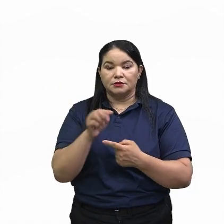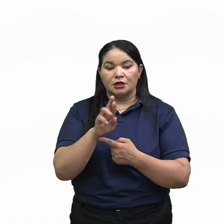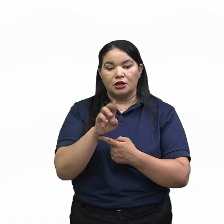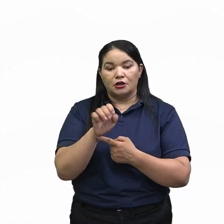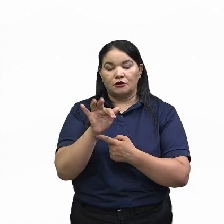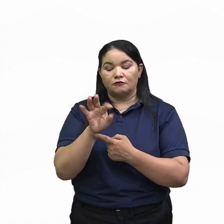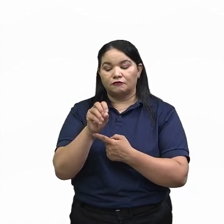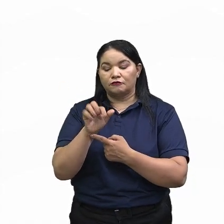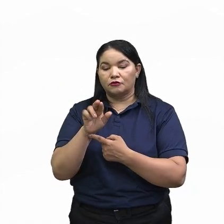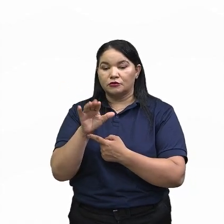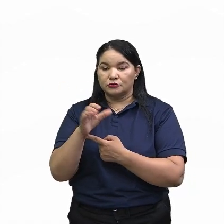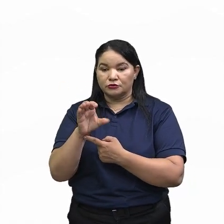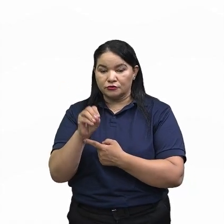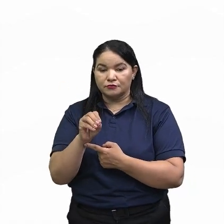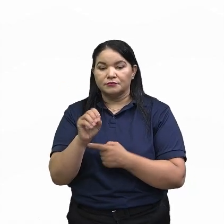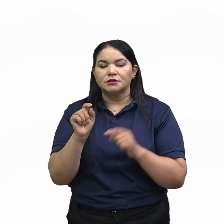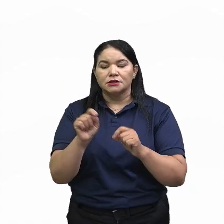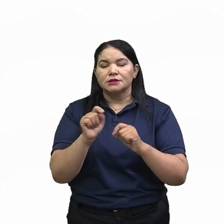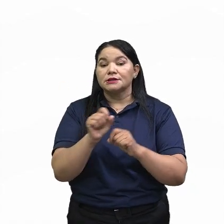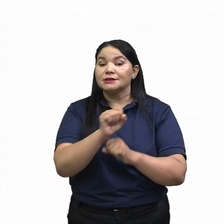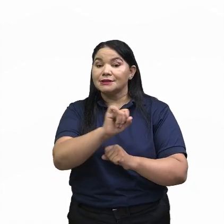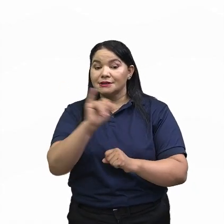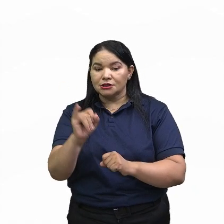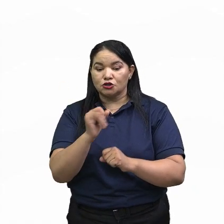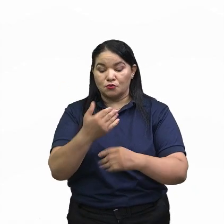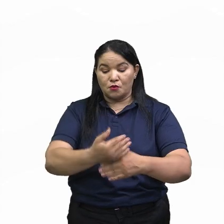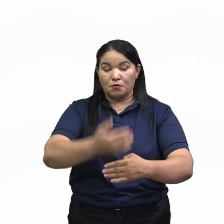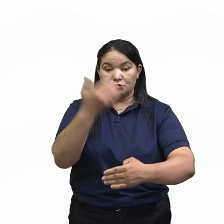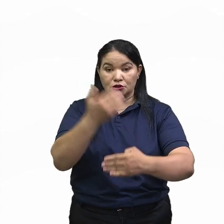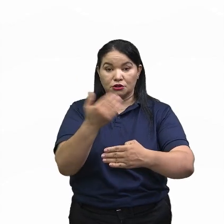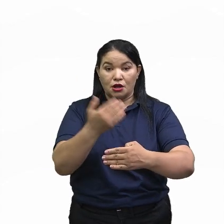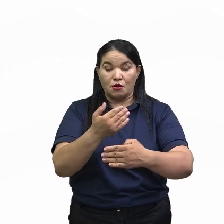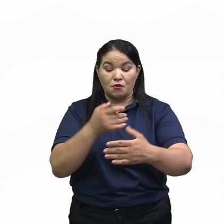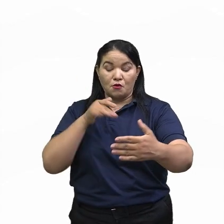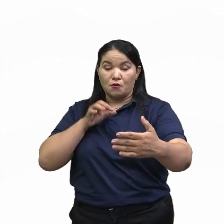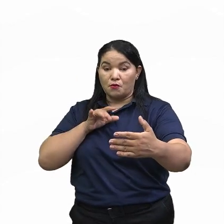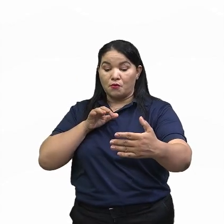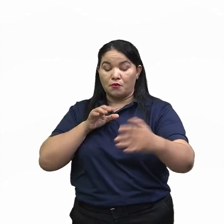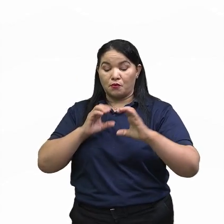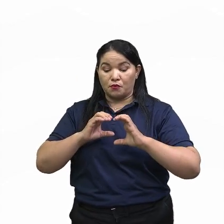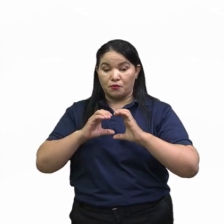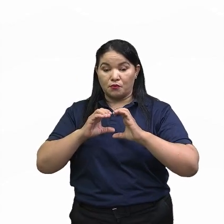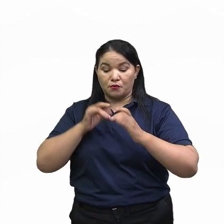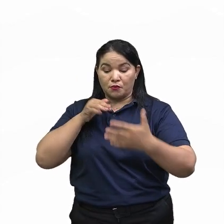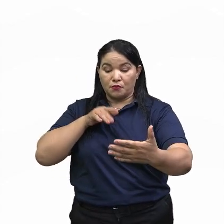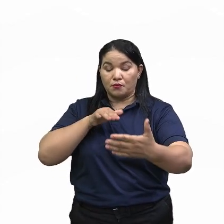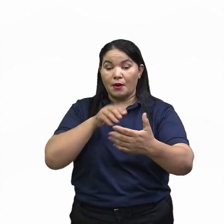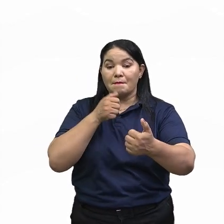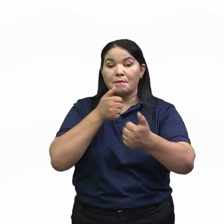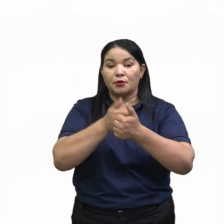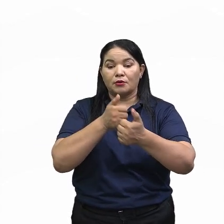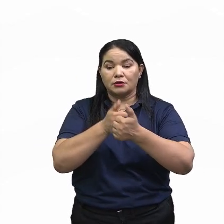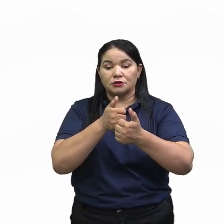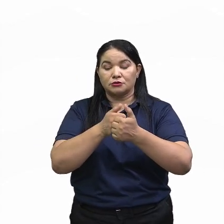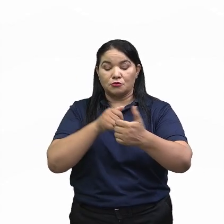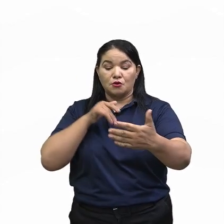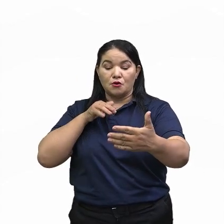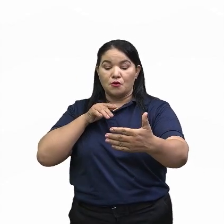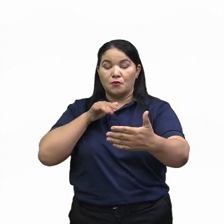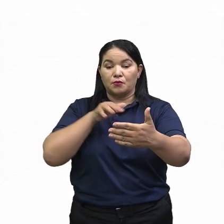Se o obstáculo que reflete o som estiver próximo do emissor, o som direto e o